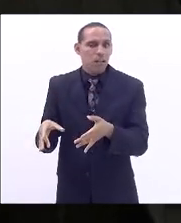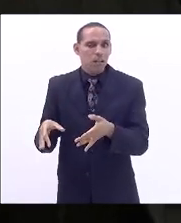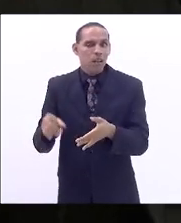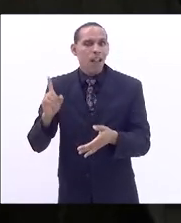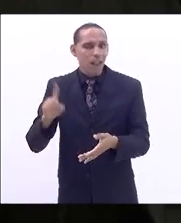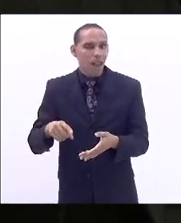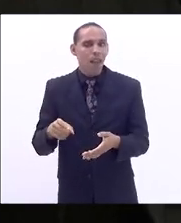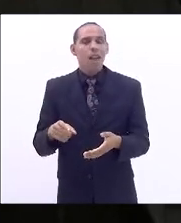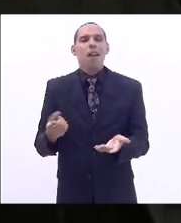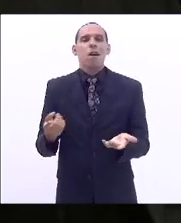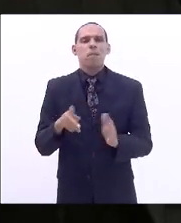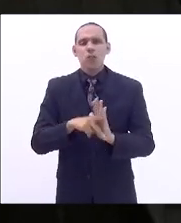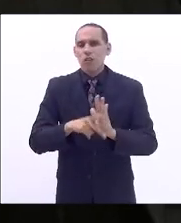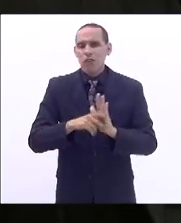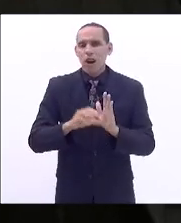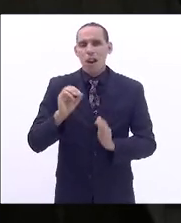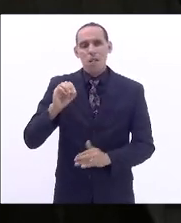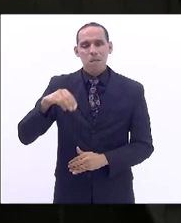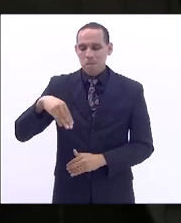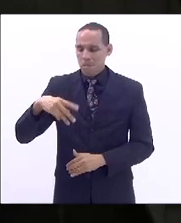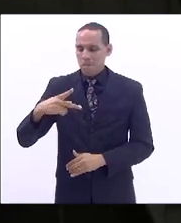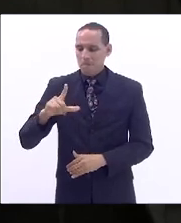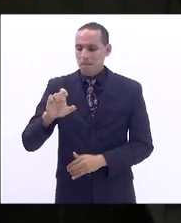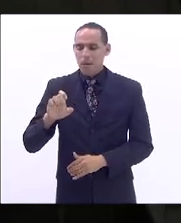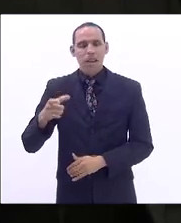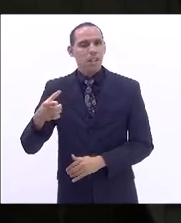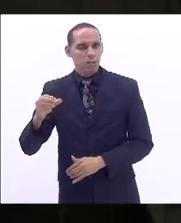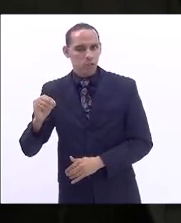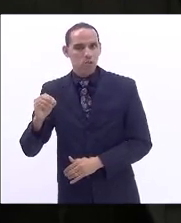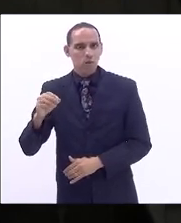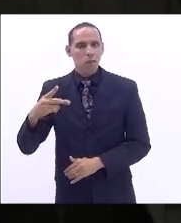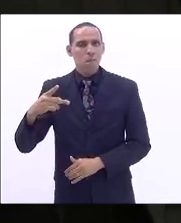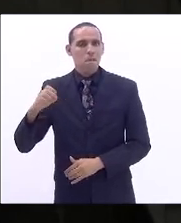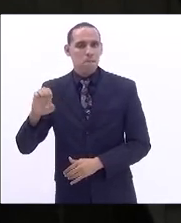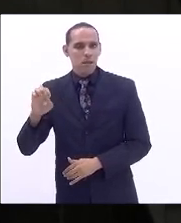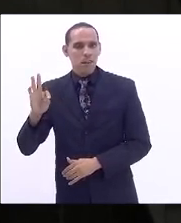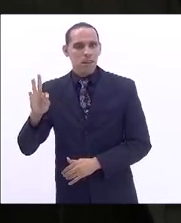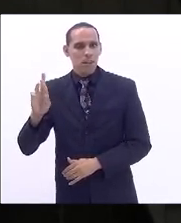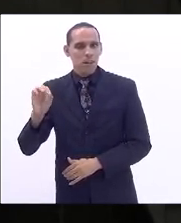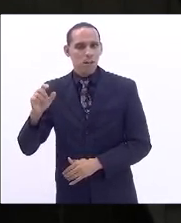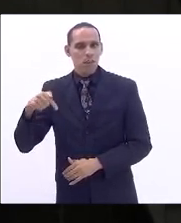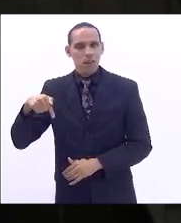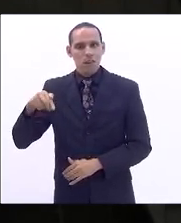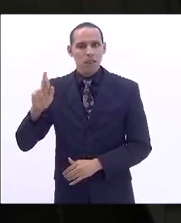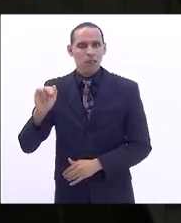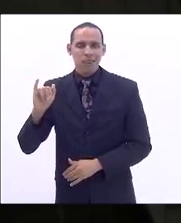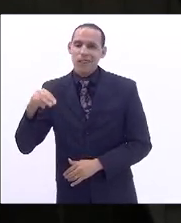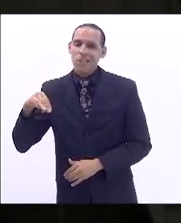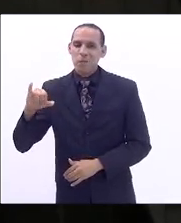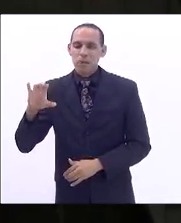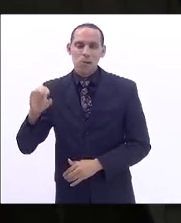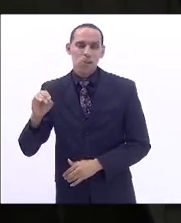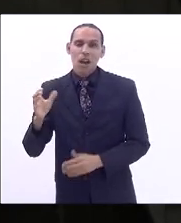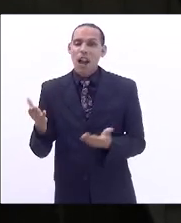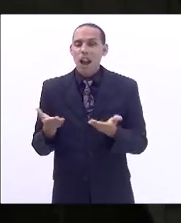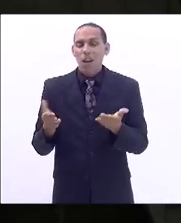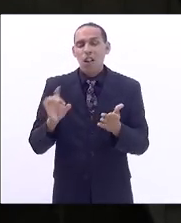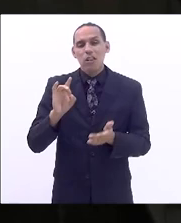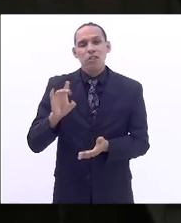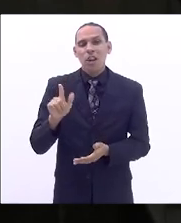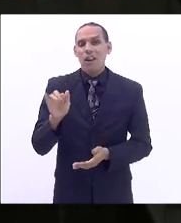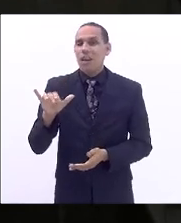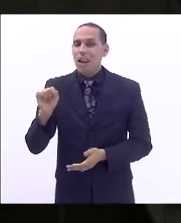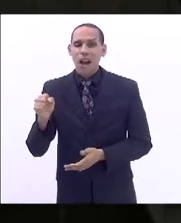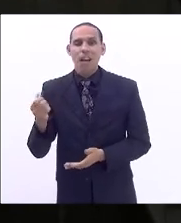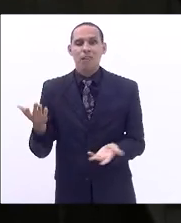complexo Petroquímico que faria o refino da produção petrolífera do Rio de Janeiro no máximo vai fazer processamento de gás natural a hora